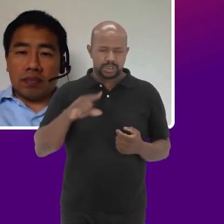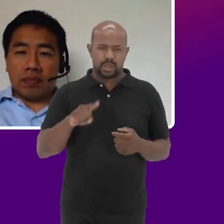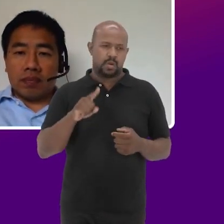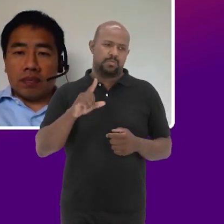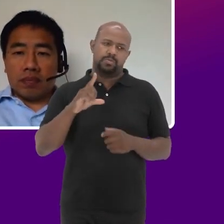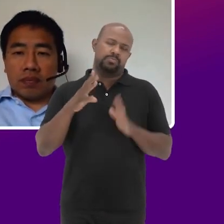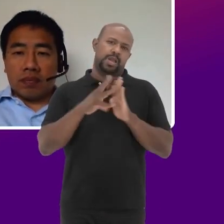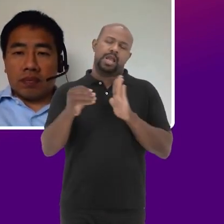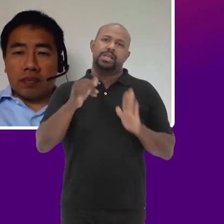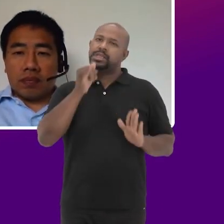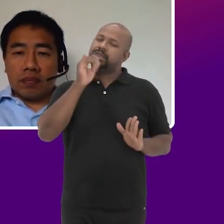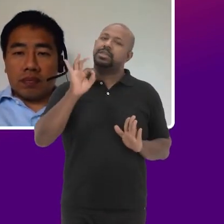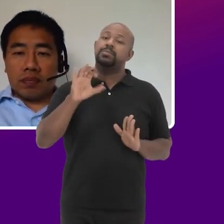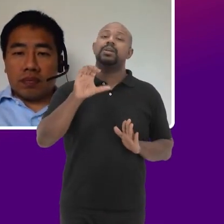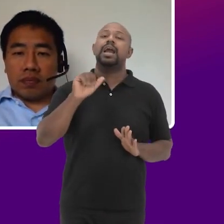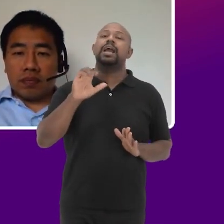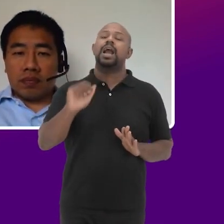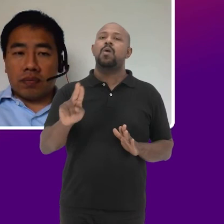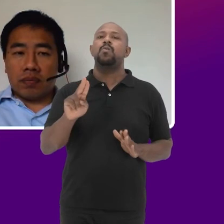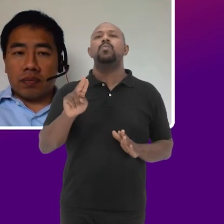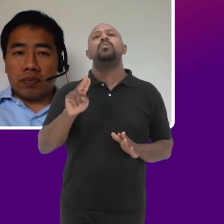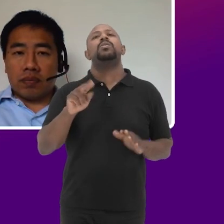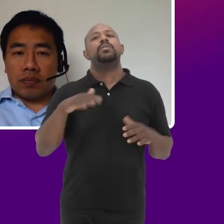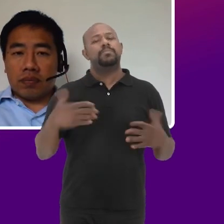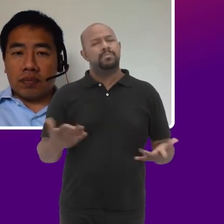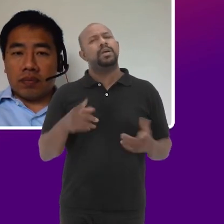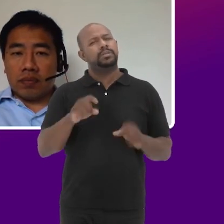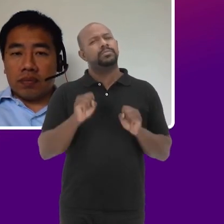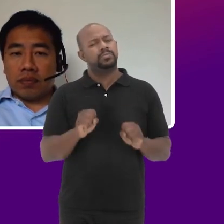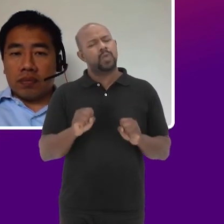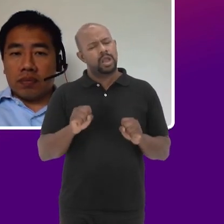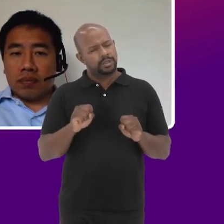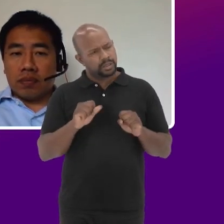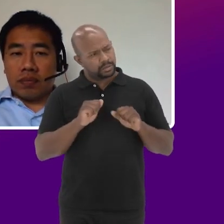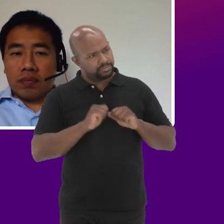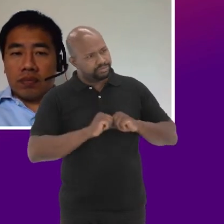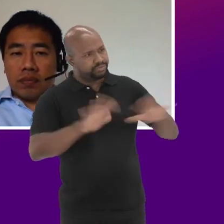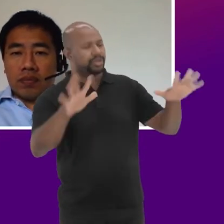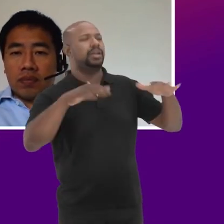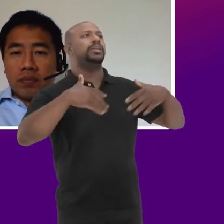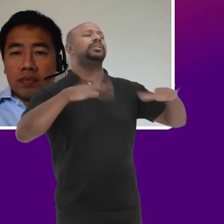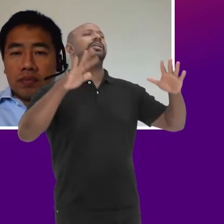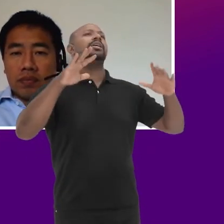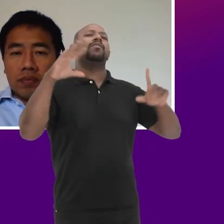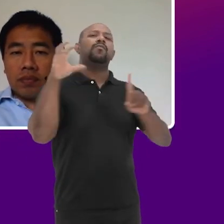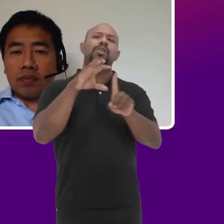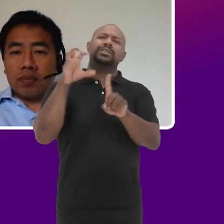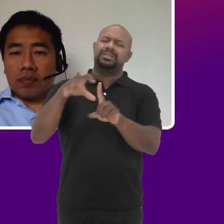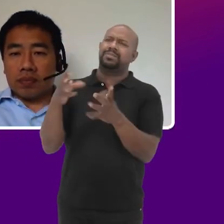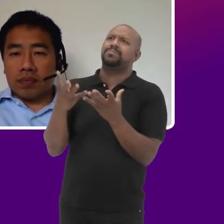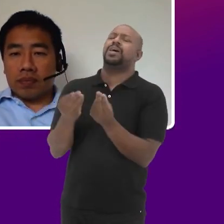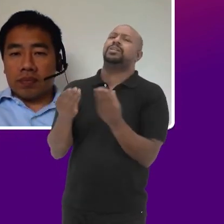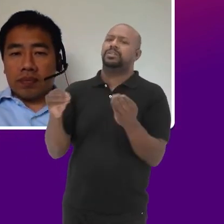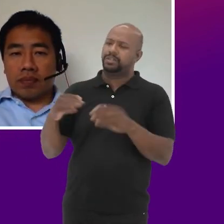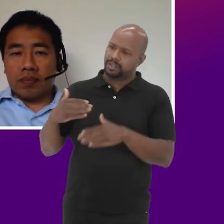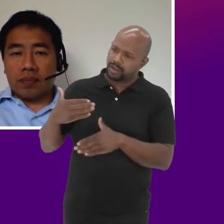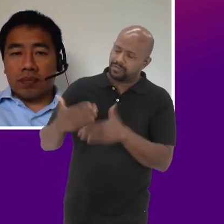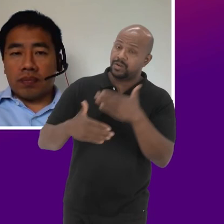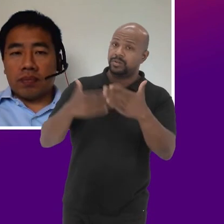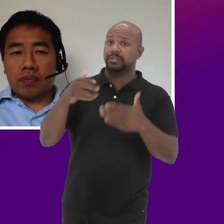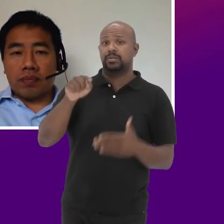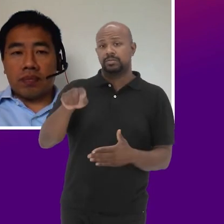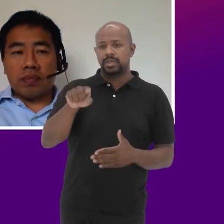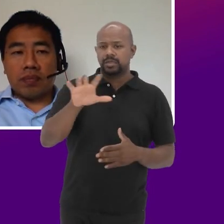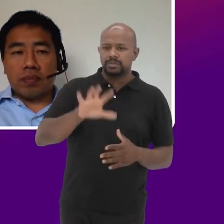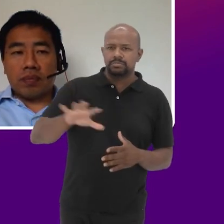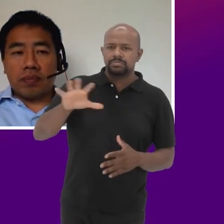gente tem como exemplo esse caso do cacau, mas isso pode reverberar e pode influenciar bastante na